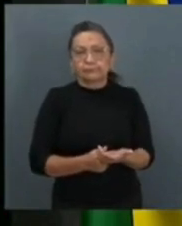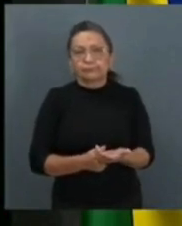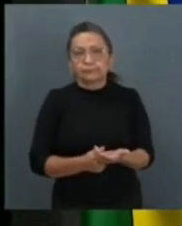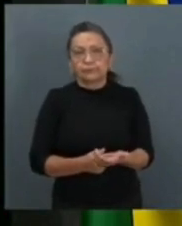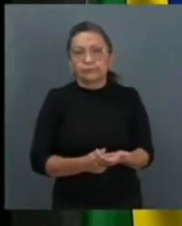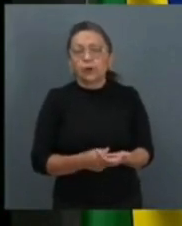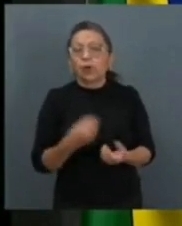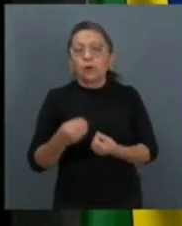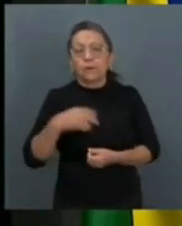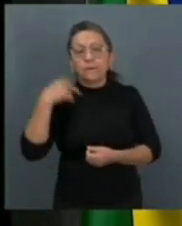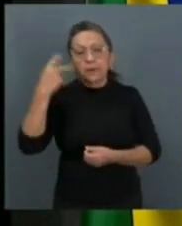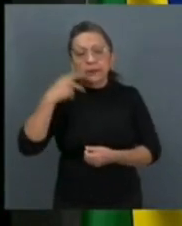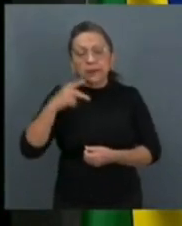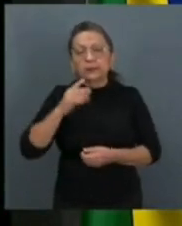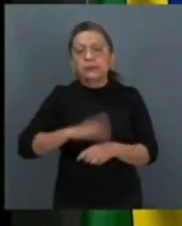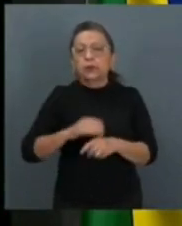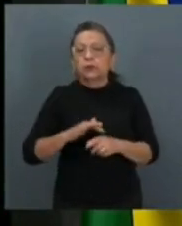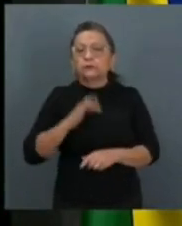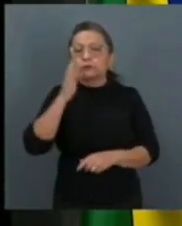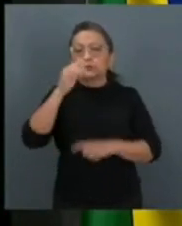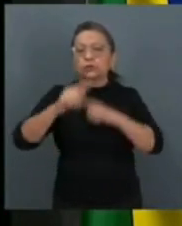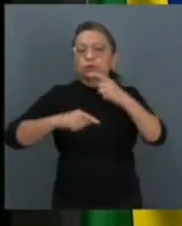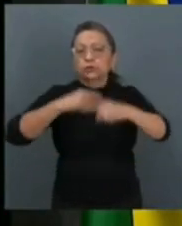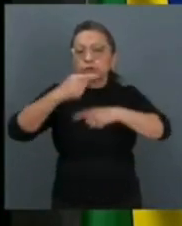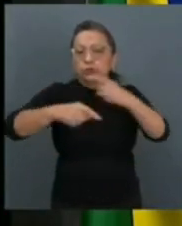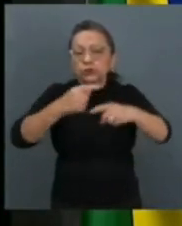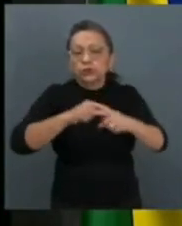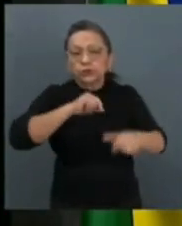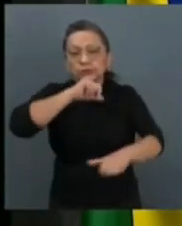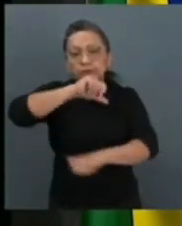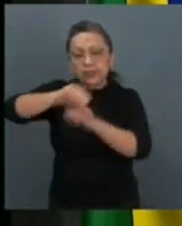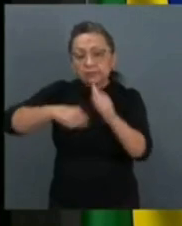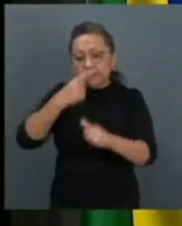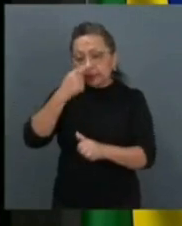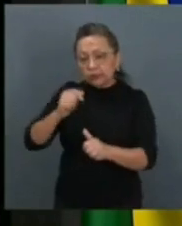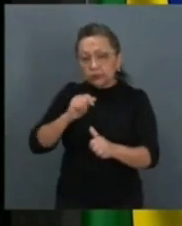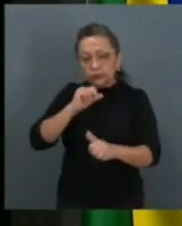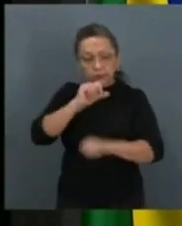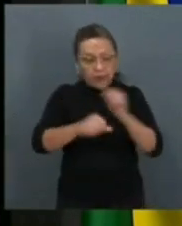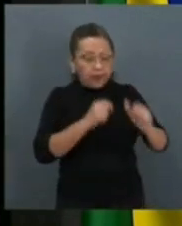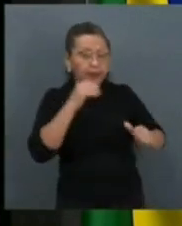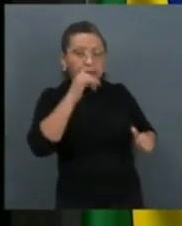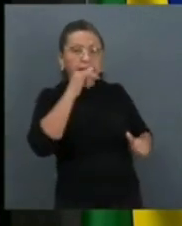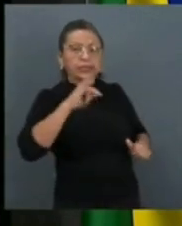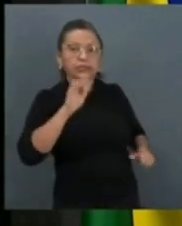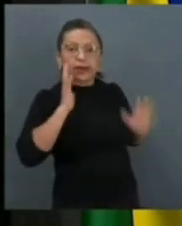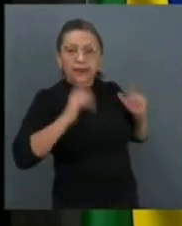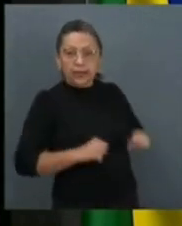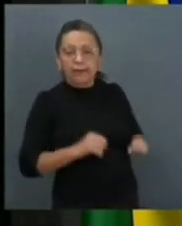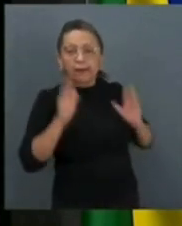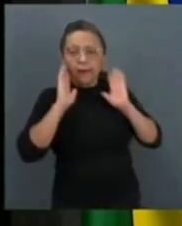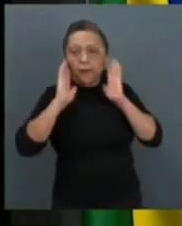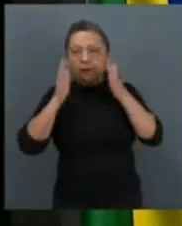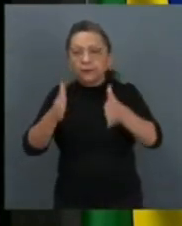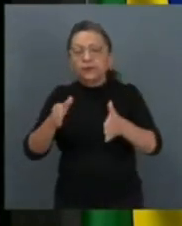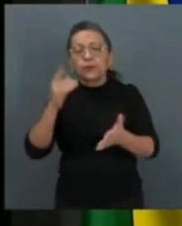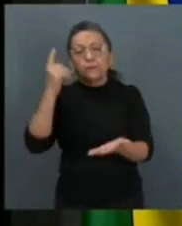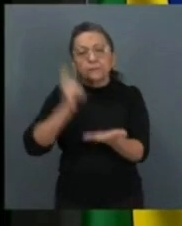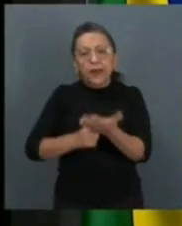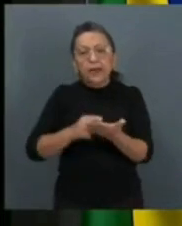Realiza nosso compromisso como parlamentares com as futuras gerações de transformar lixo em energia limpa, cumprindo não apenas o